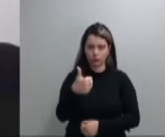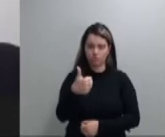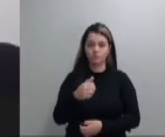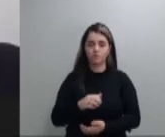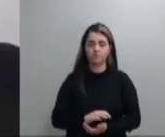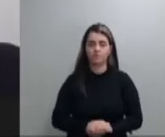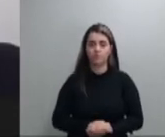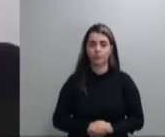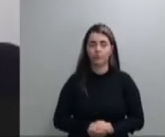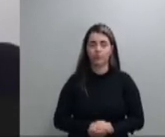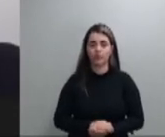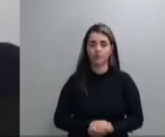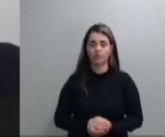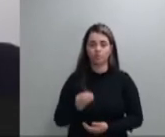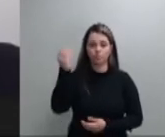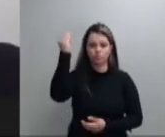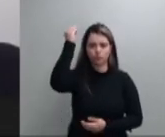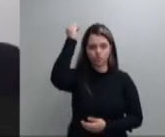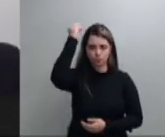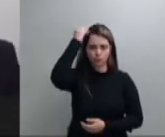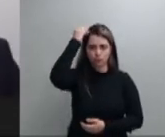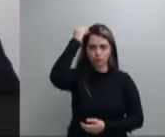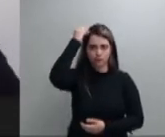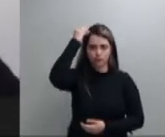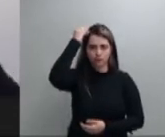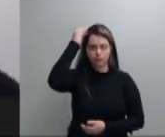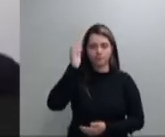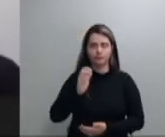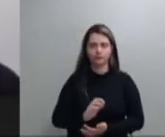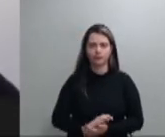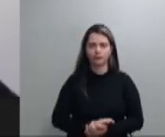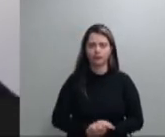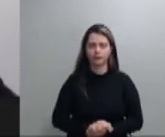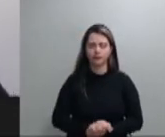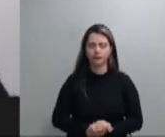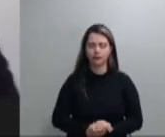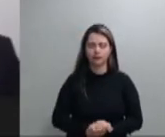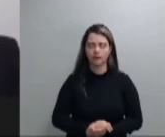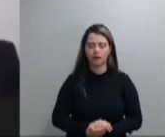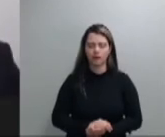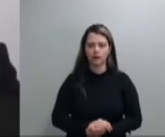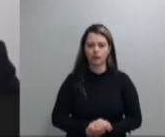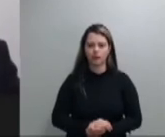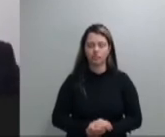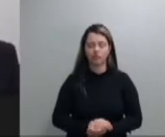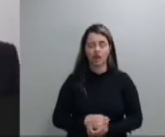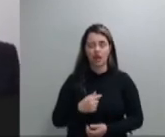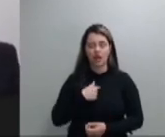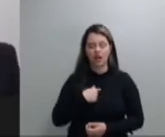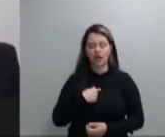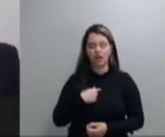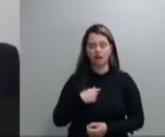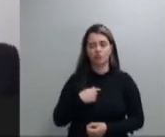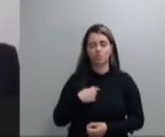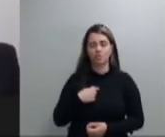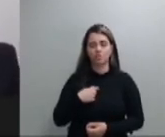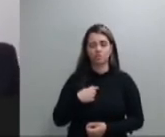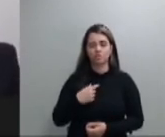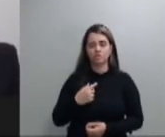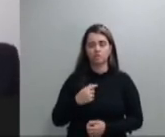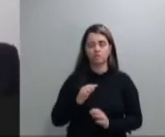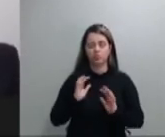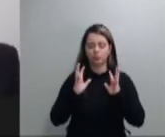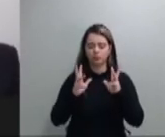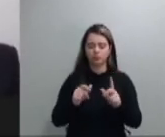nas hipóteses do artigo 10 precedentes cerceamento de defesa configurado já que foi negado a recorrente a posição de prova tendente a